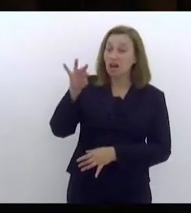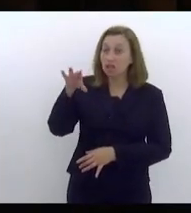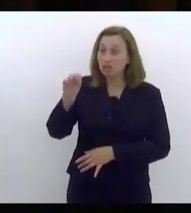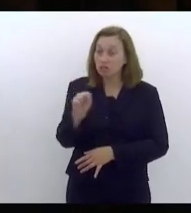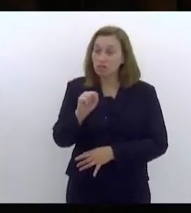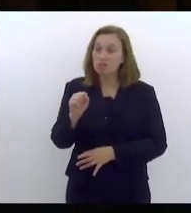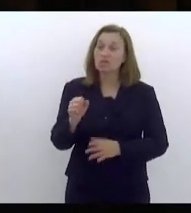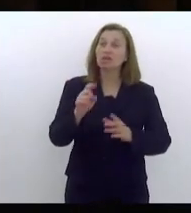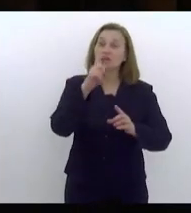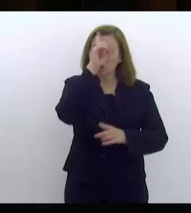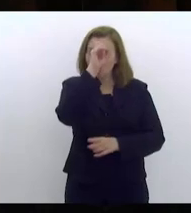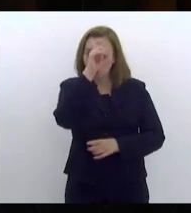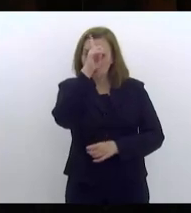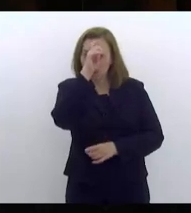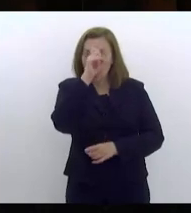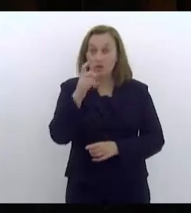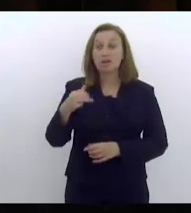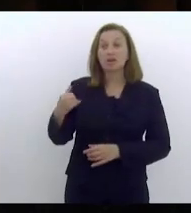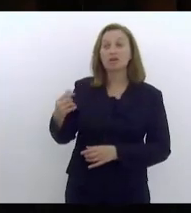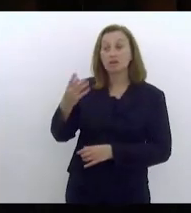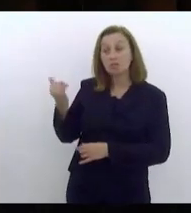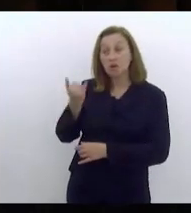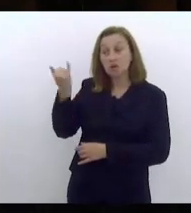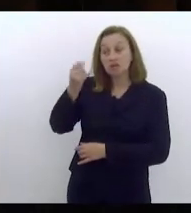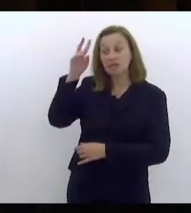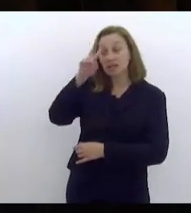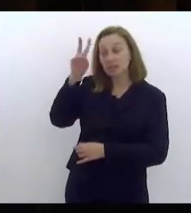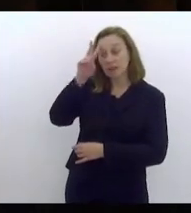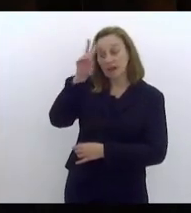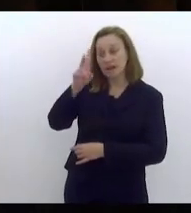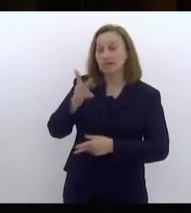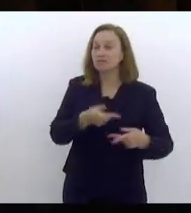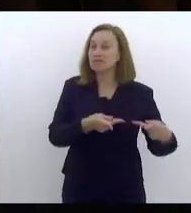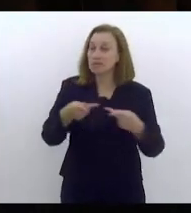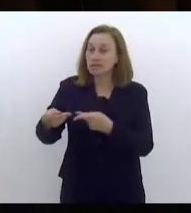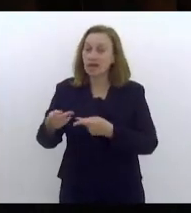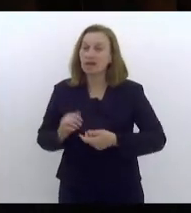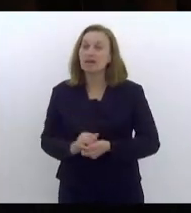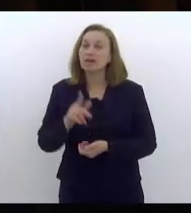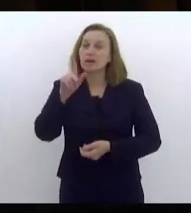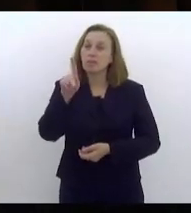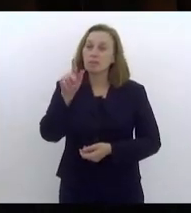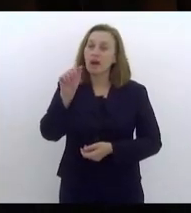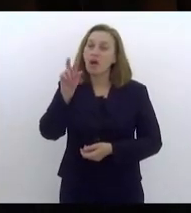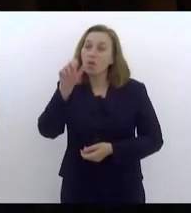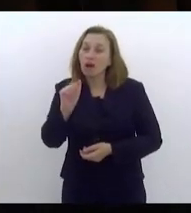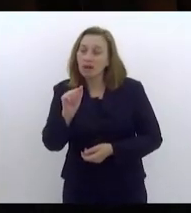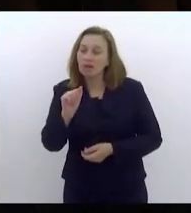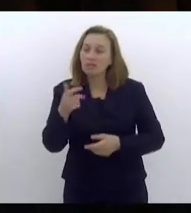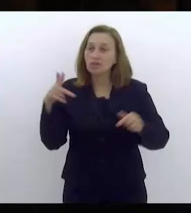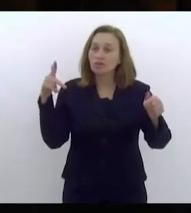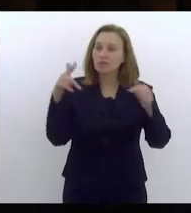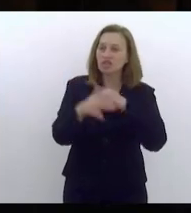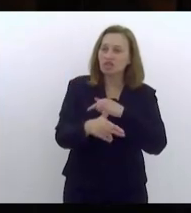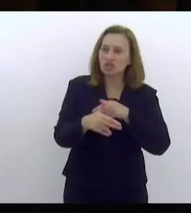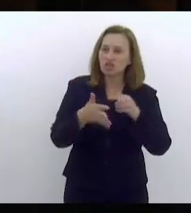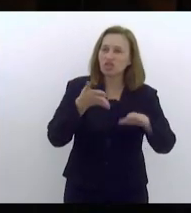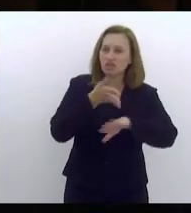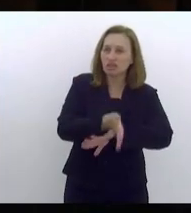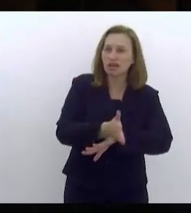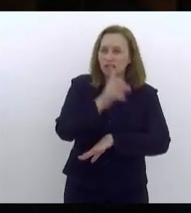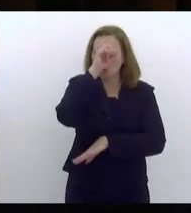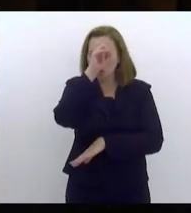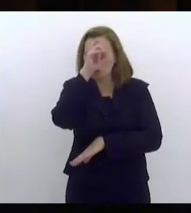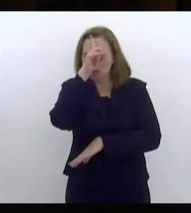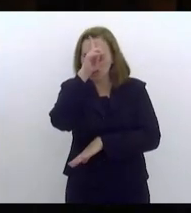passado, inclusive, é importante relembrar, tivemos o caso da Yalorixá Paula de Odé, que foi impedida de entrar no